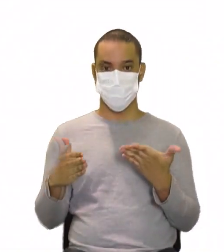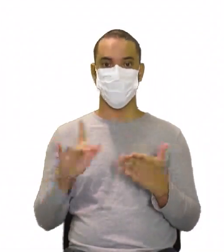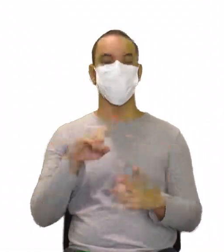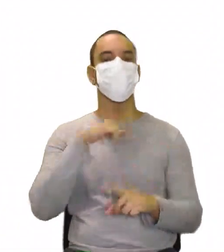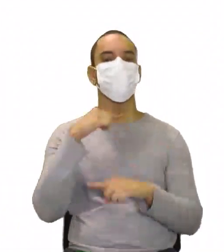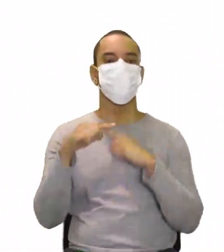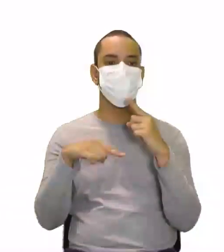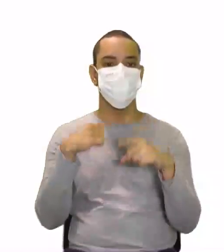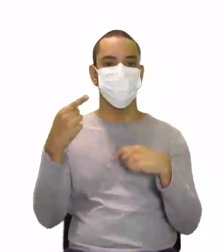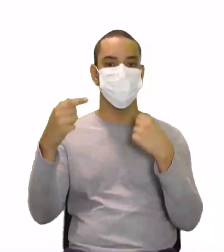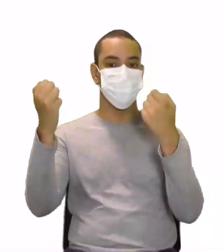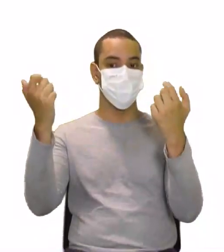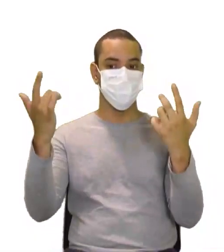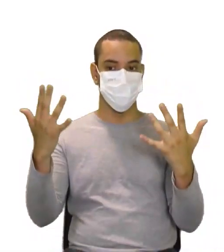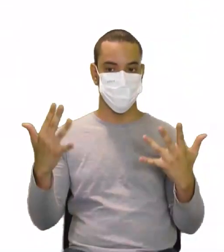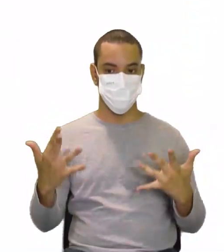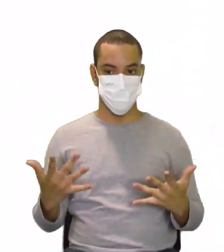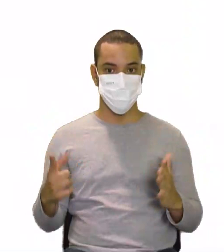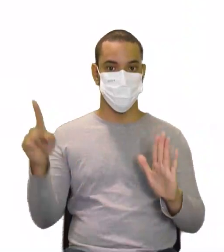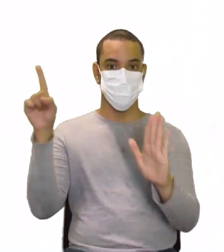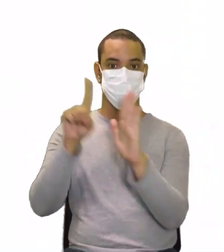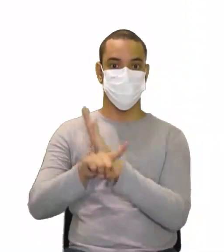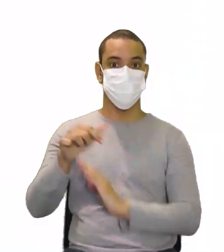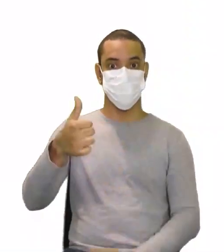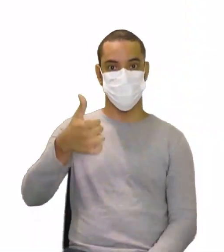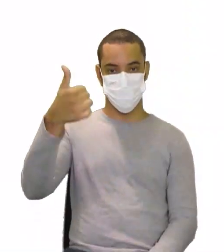as dúvidas, né? Questão de número 1.